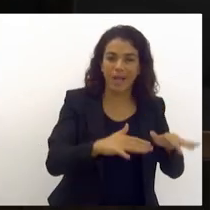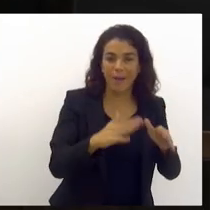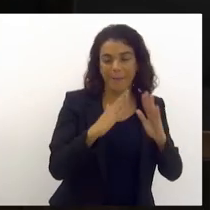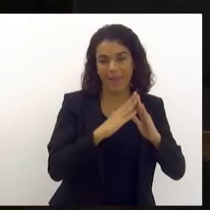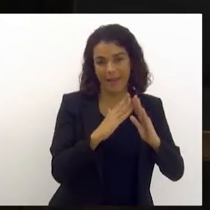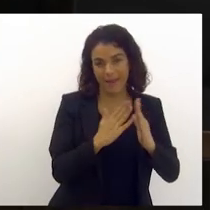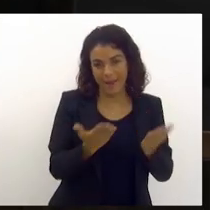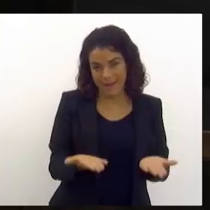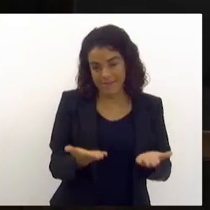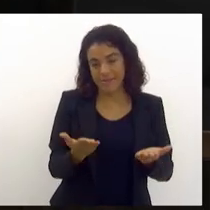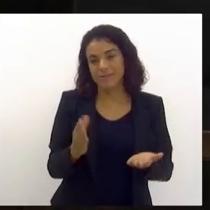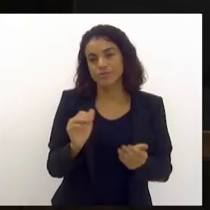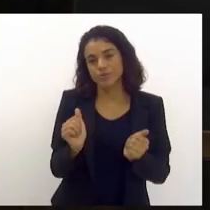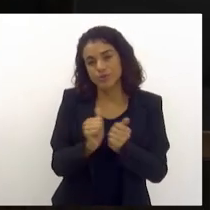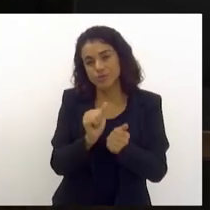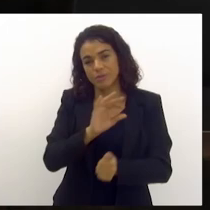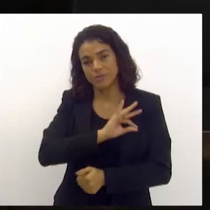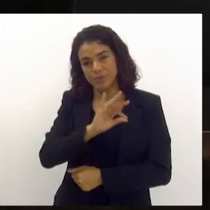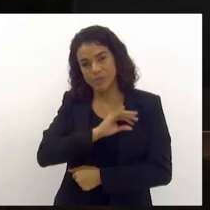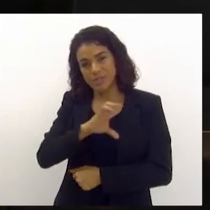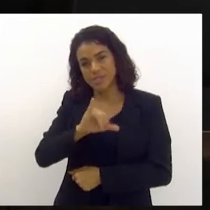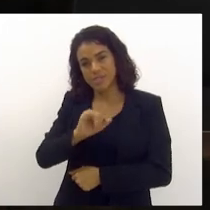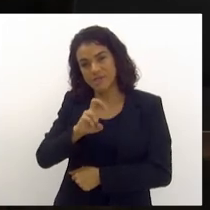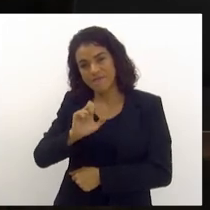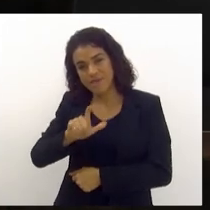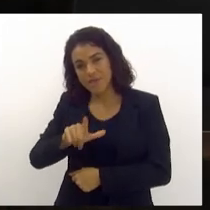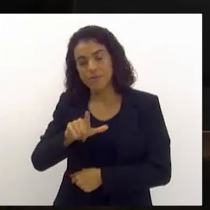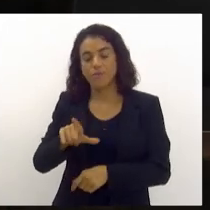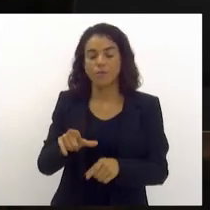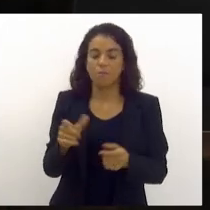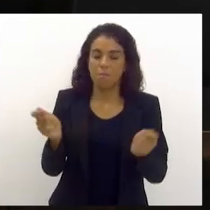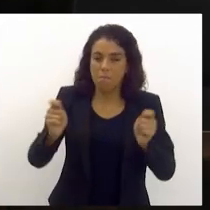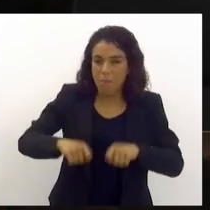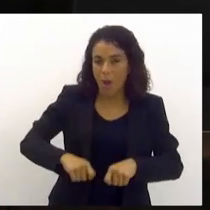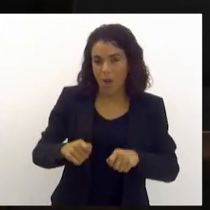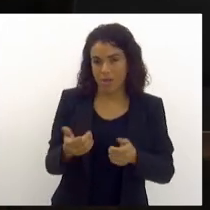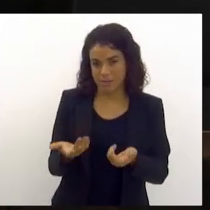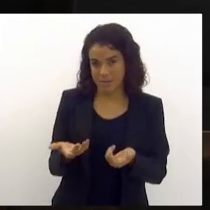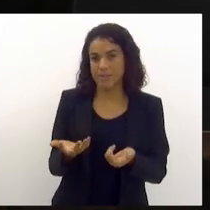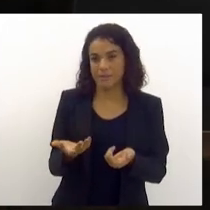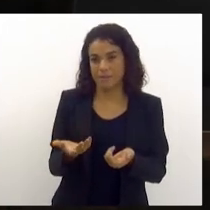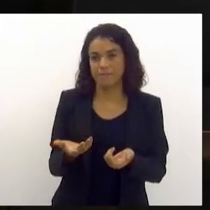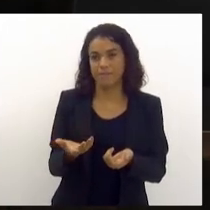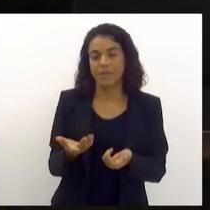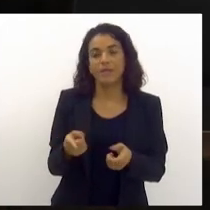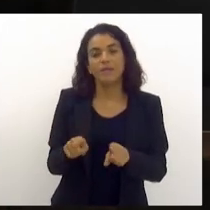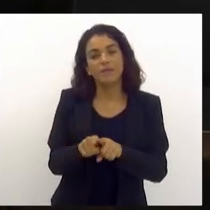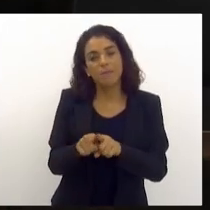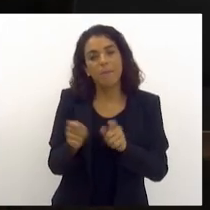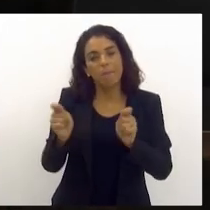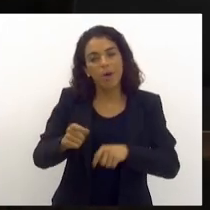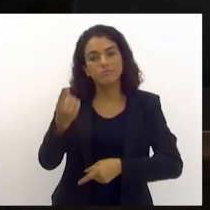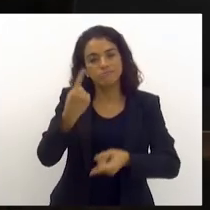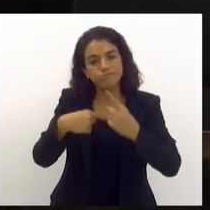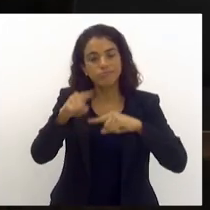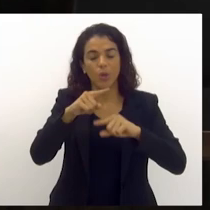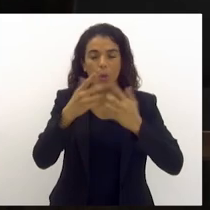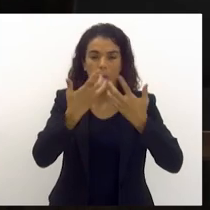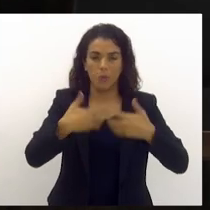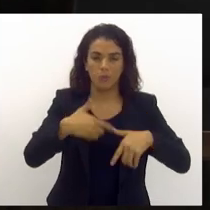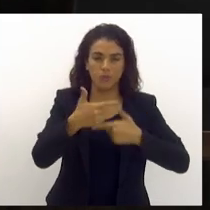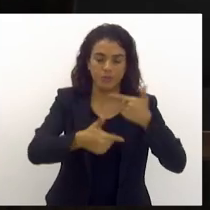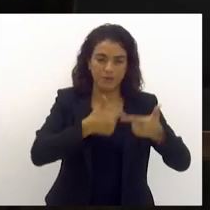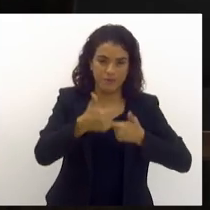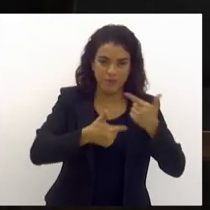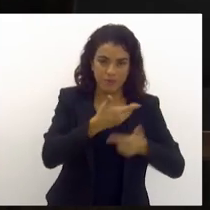com a Polícia Civil, possa aumentar o efetivo para aquela região e restabelecer os serviços públicos. E quero agradecer